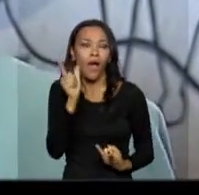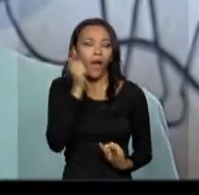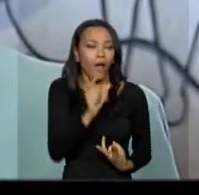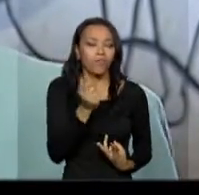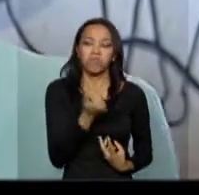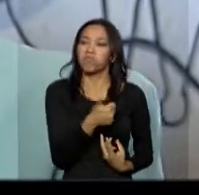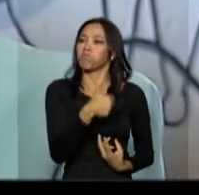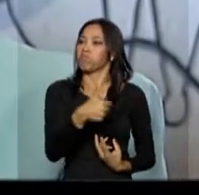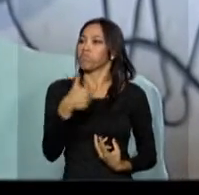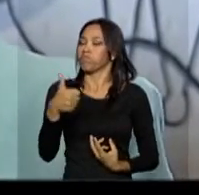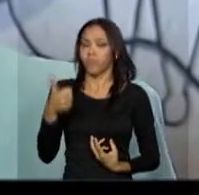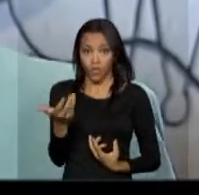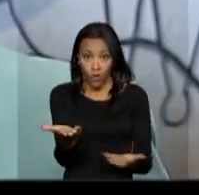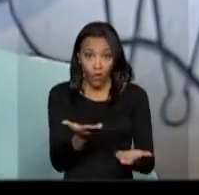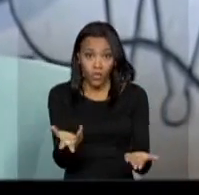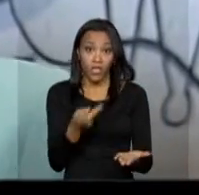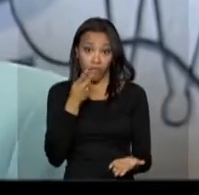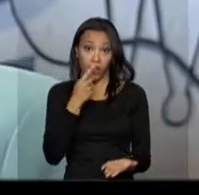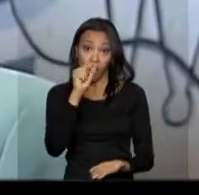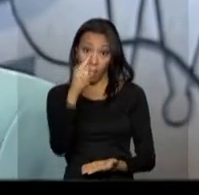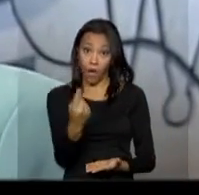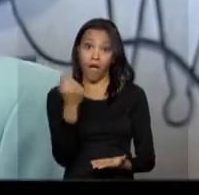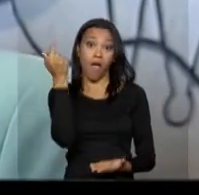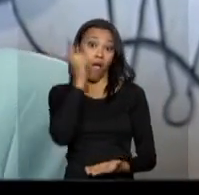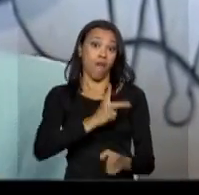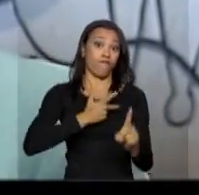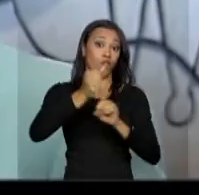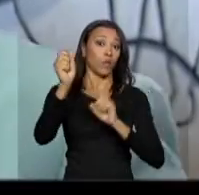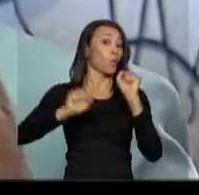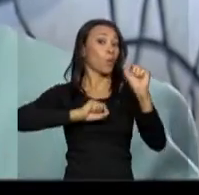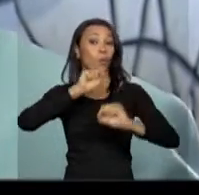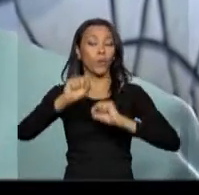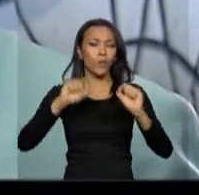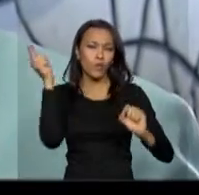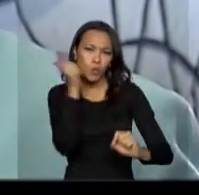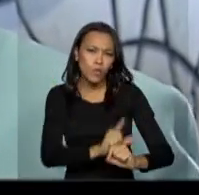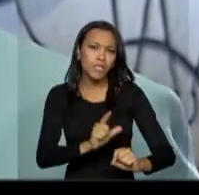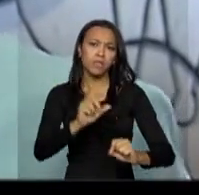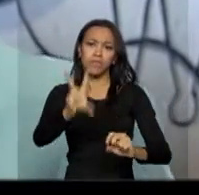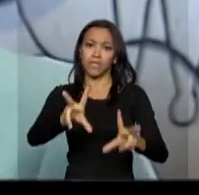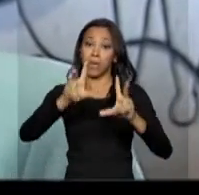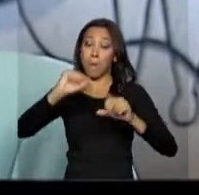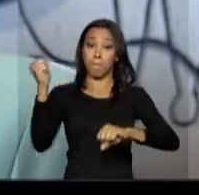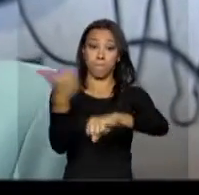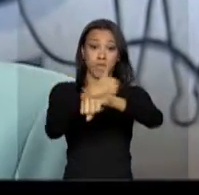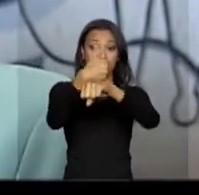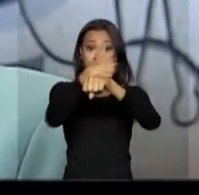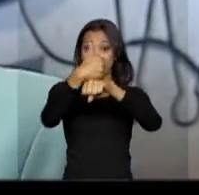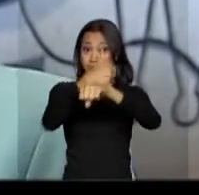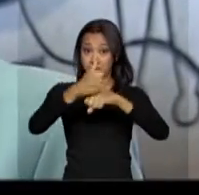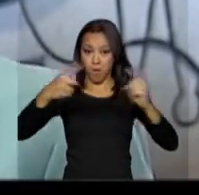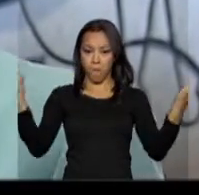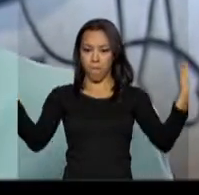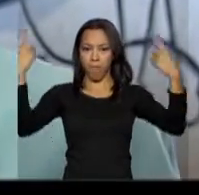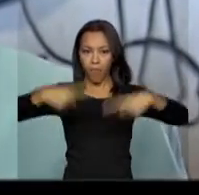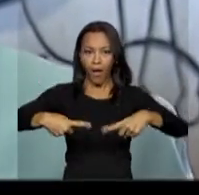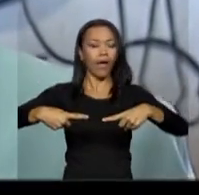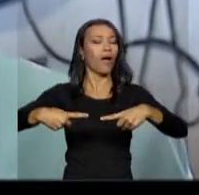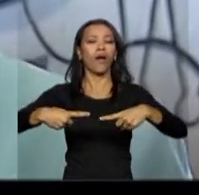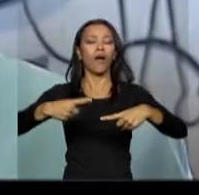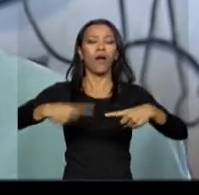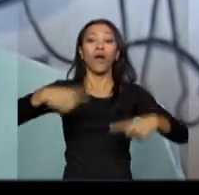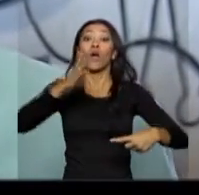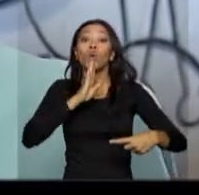hoje quero contar com uma grande vitória. Acabamos de ganhar o primeiro lugar na Olimpíada Mundial do